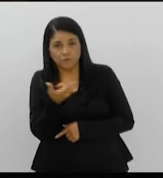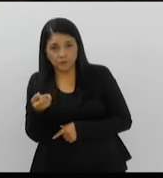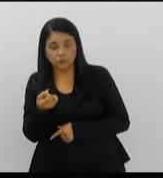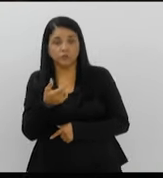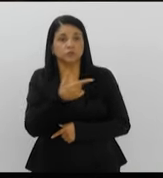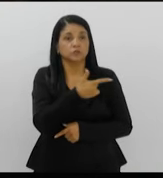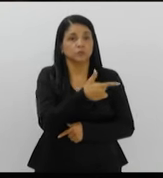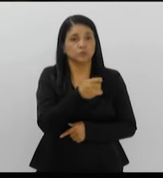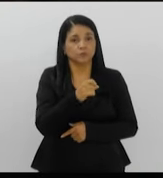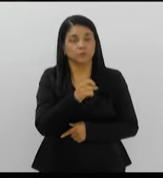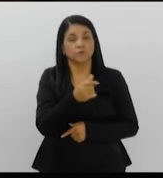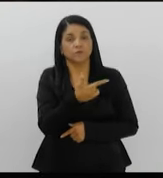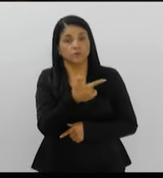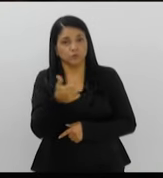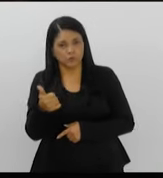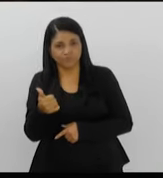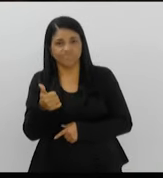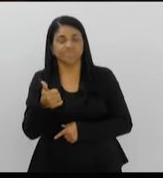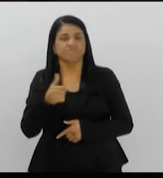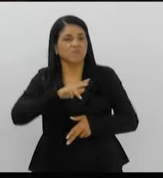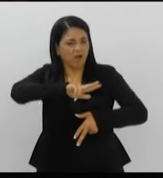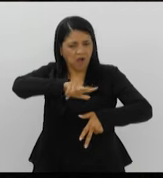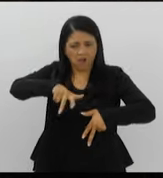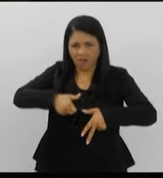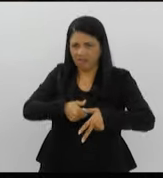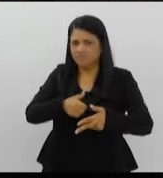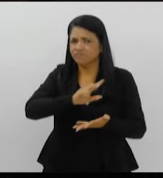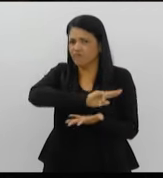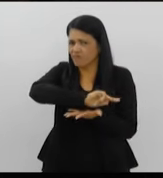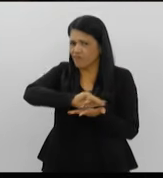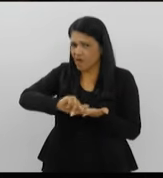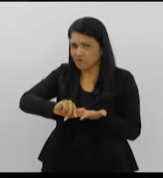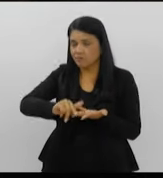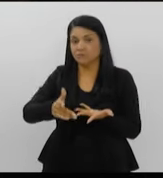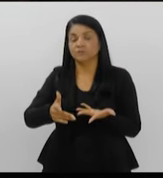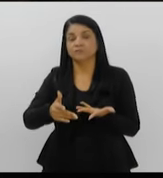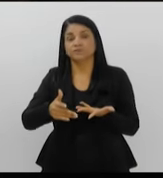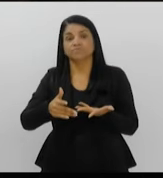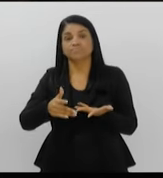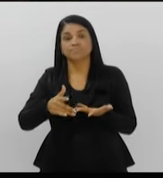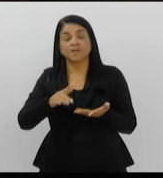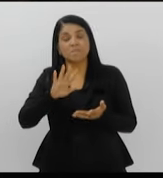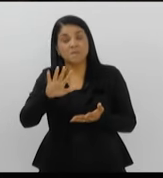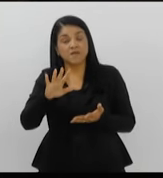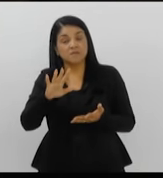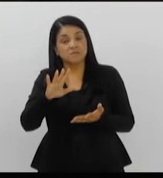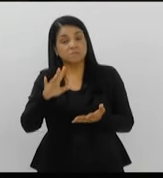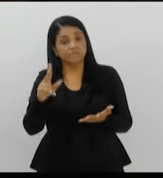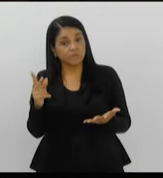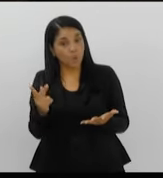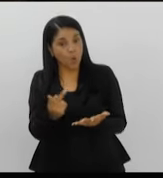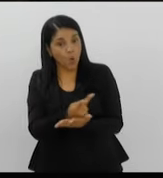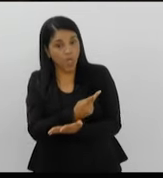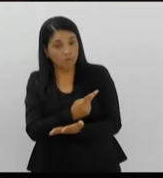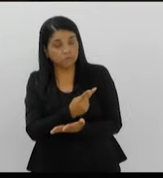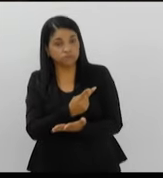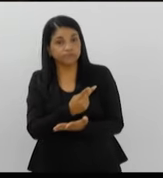muitos escândalos, muitos casos de corrupção, mas eu acho que é um equívoco a gente demonizar o